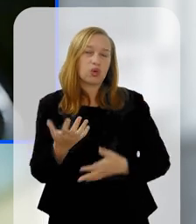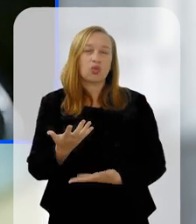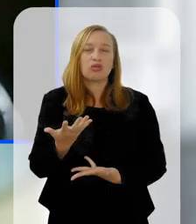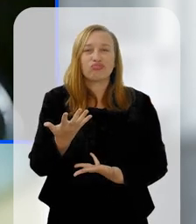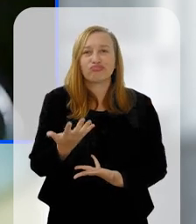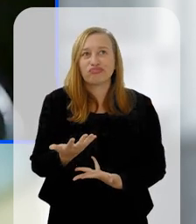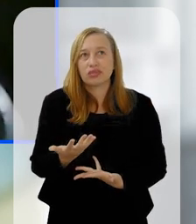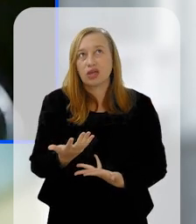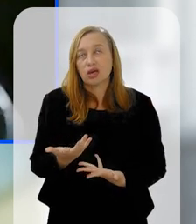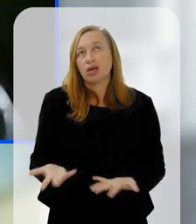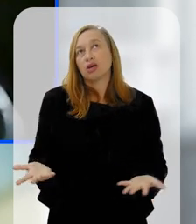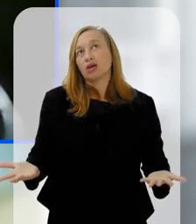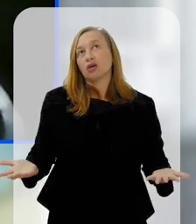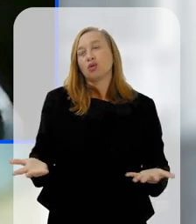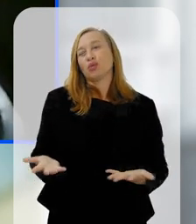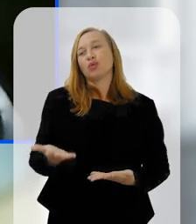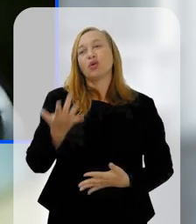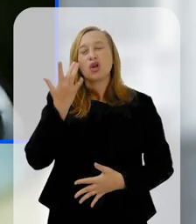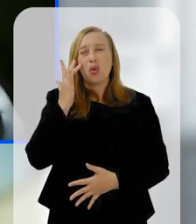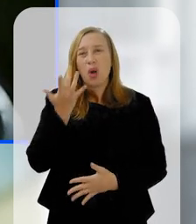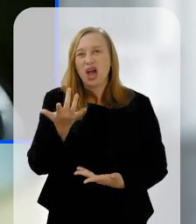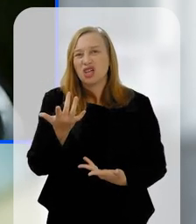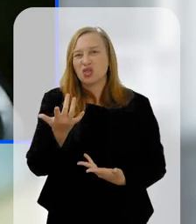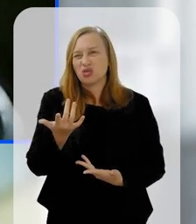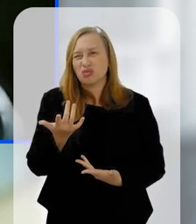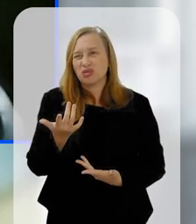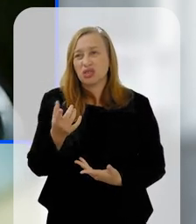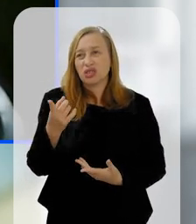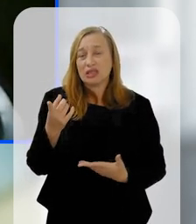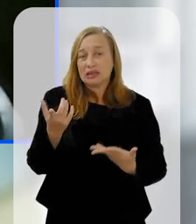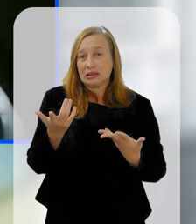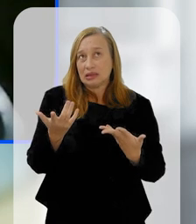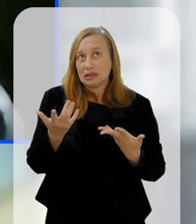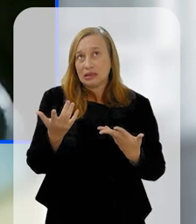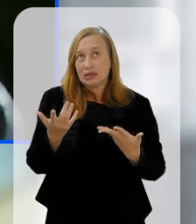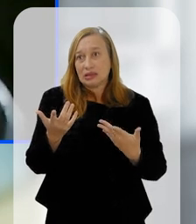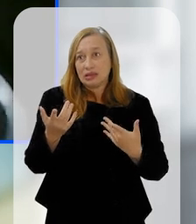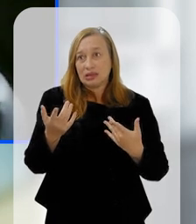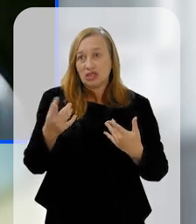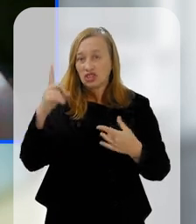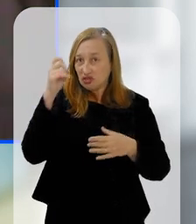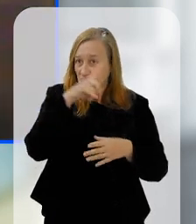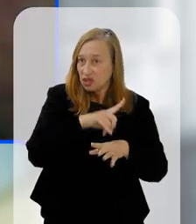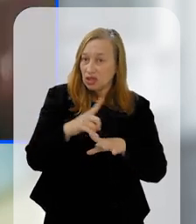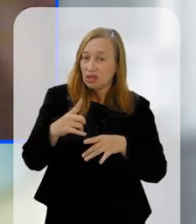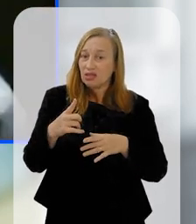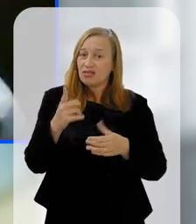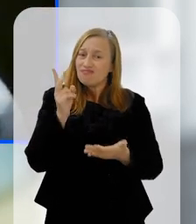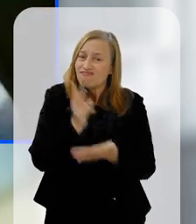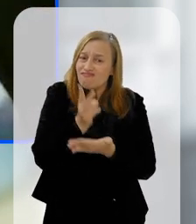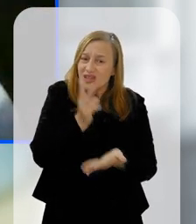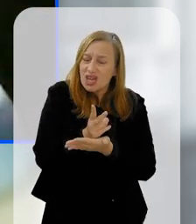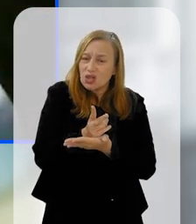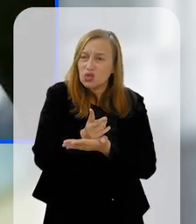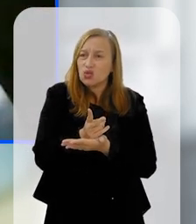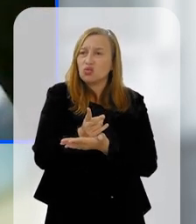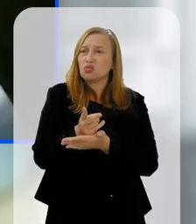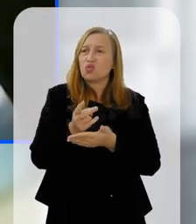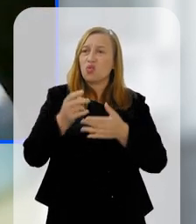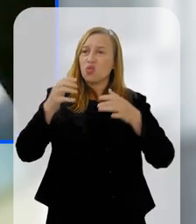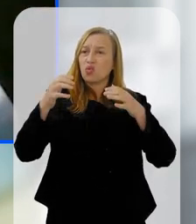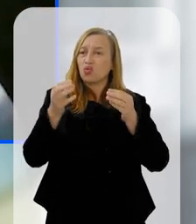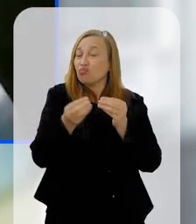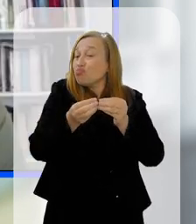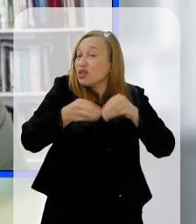que eu acho mais incrível, Marcelo Dutra e todos que nos acompanham aqui, é que apesar dessa tragédia do Rio Grande do